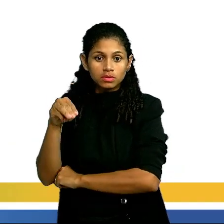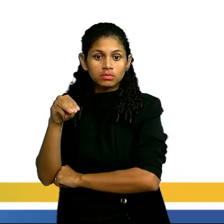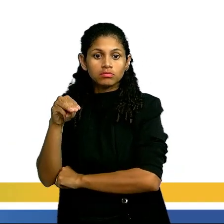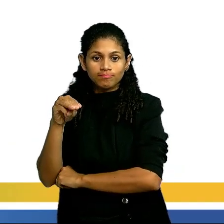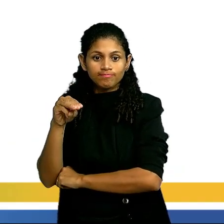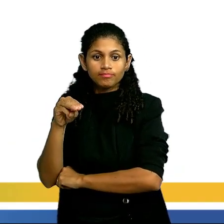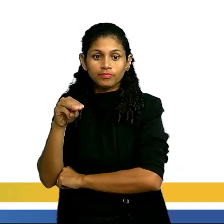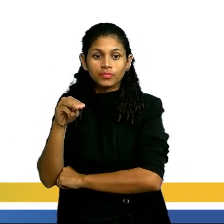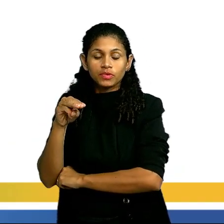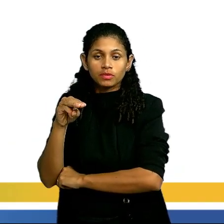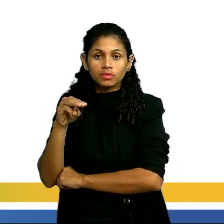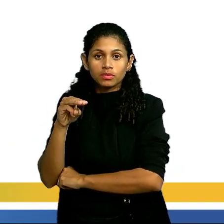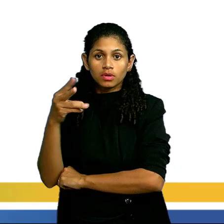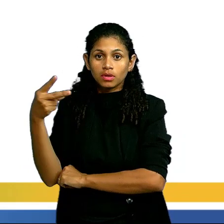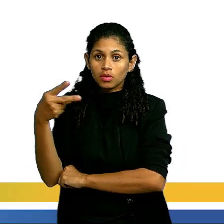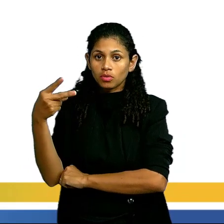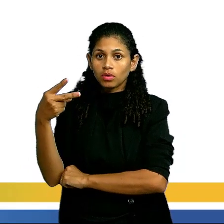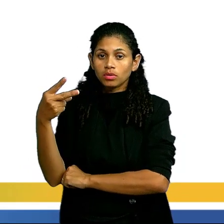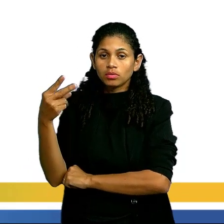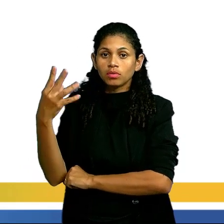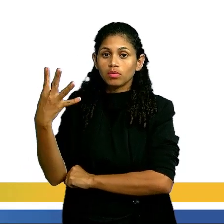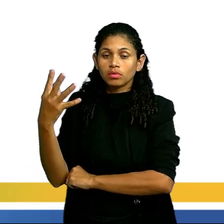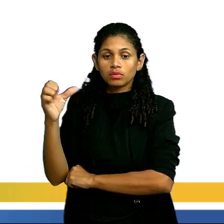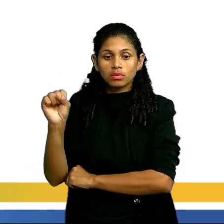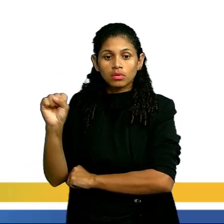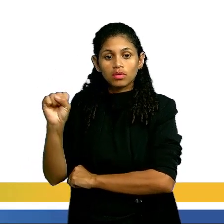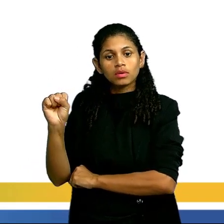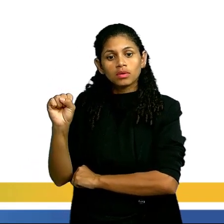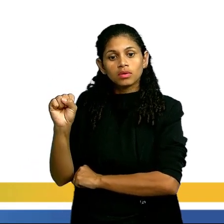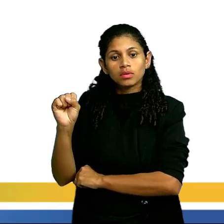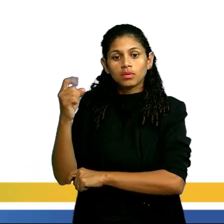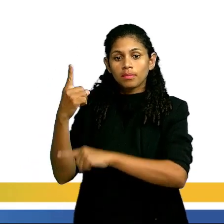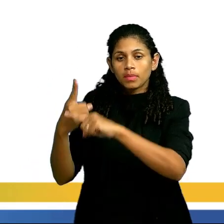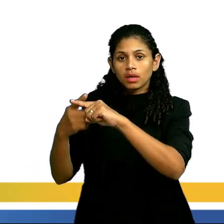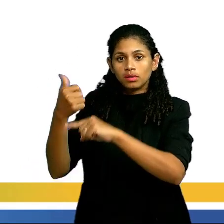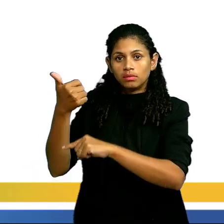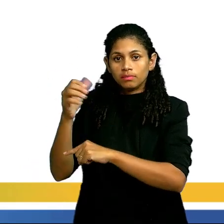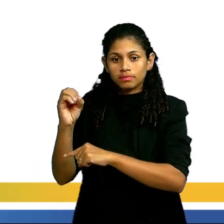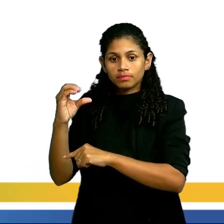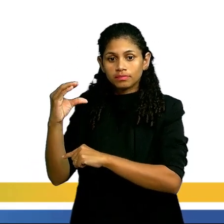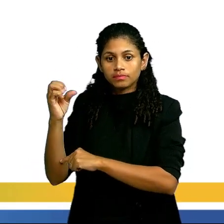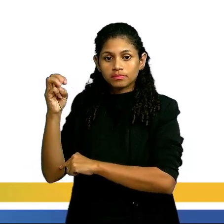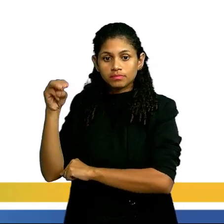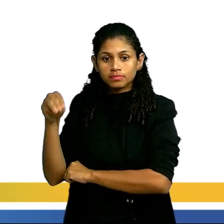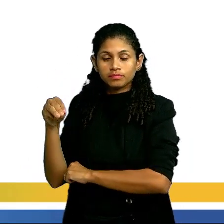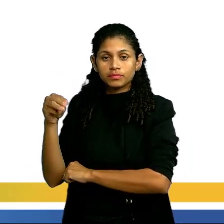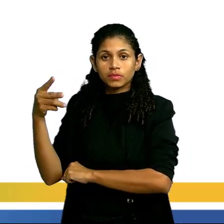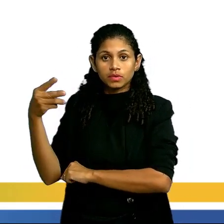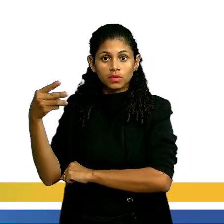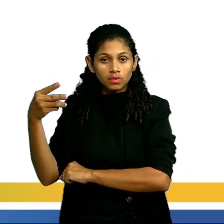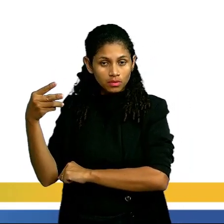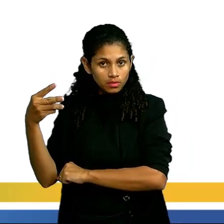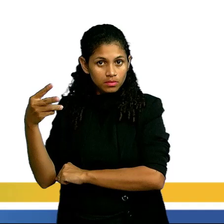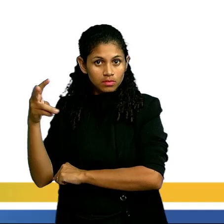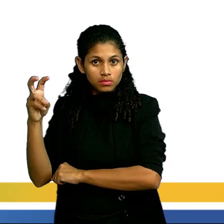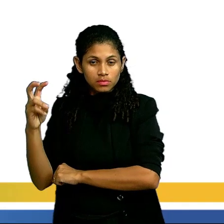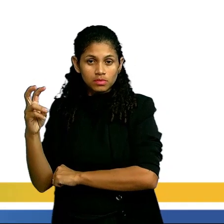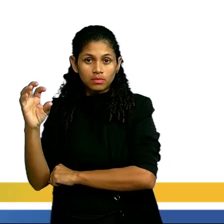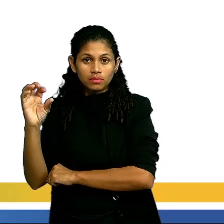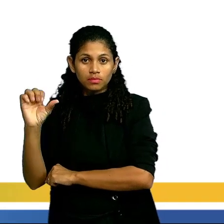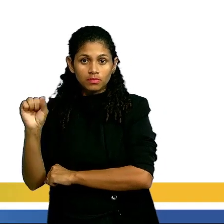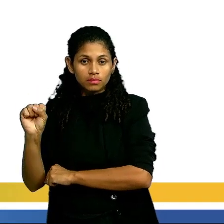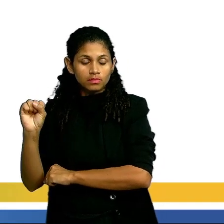48. Então vai ficar a igualdade. 48 centímetros mais 10 centímetros, que é igual a 58